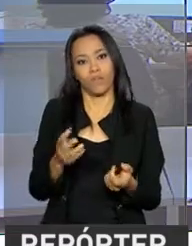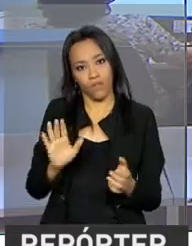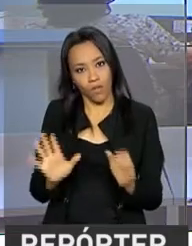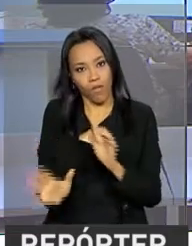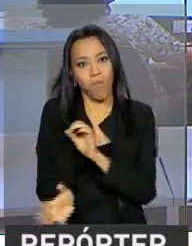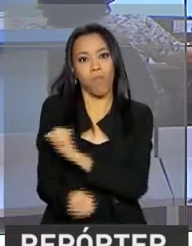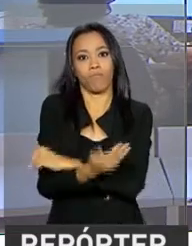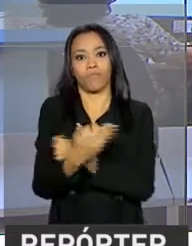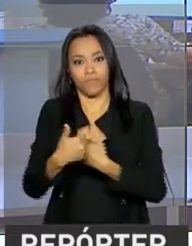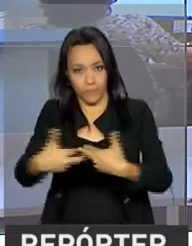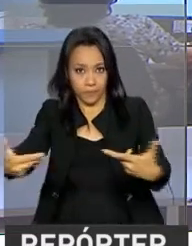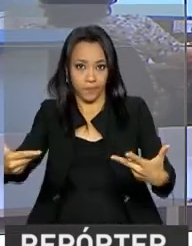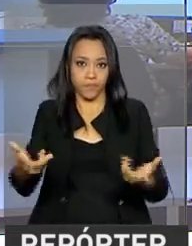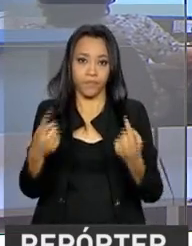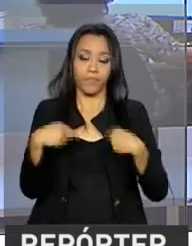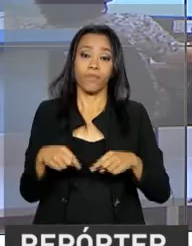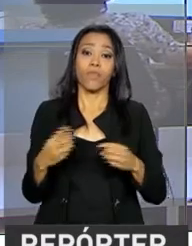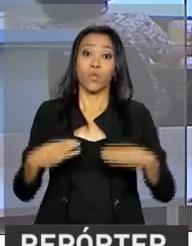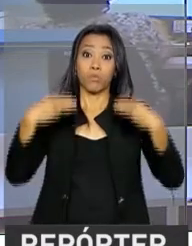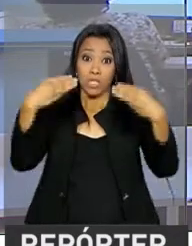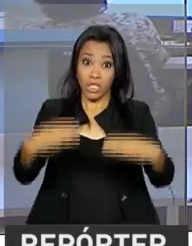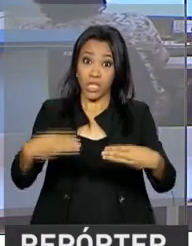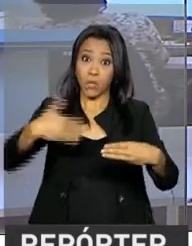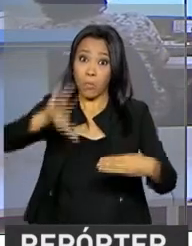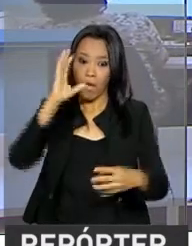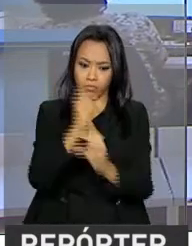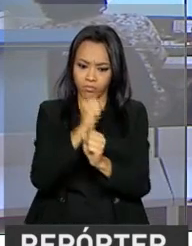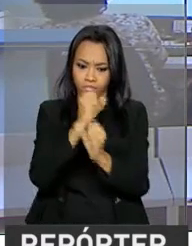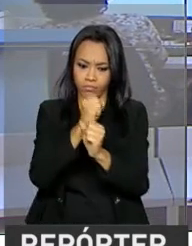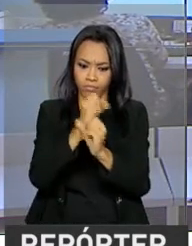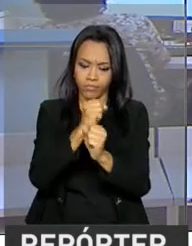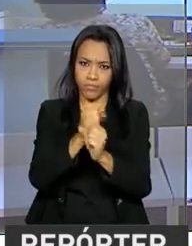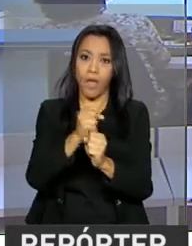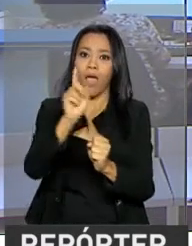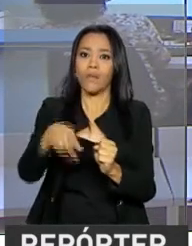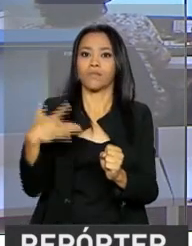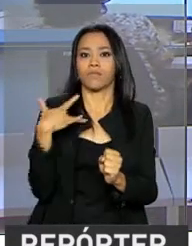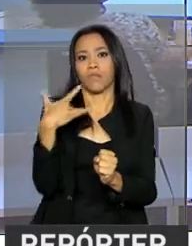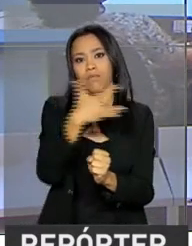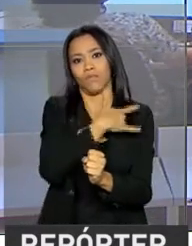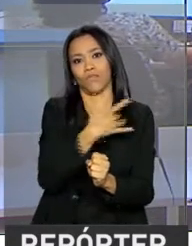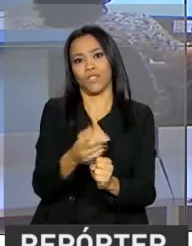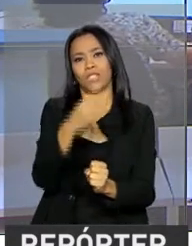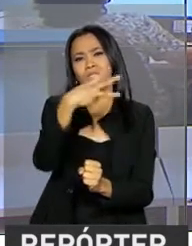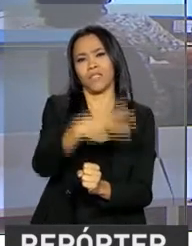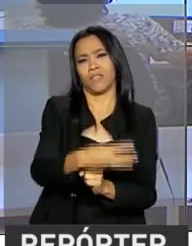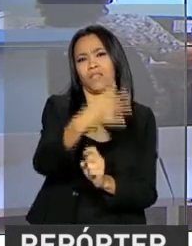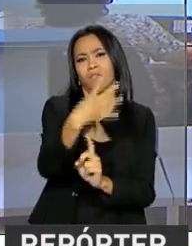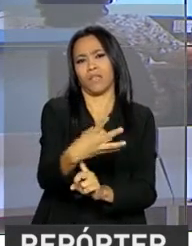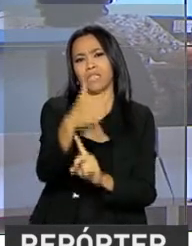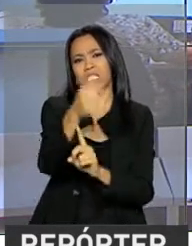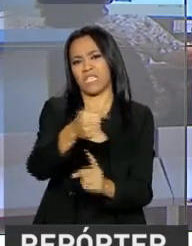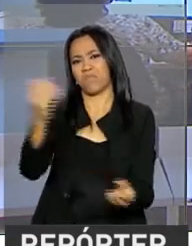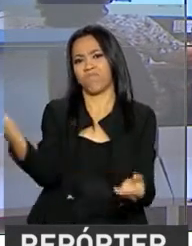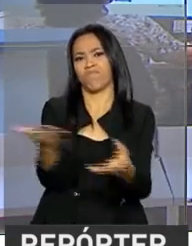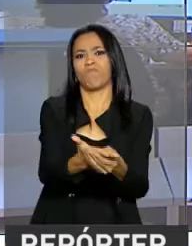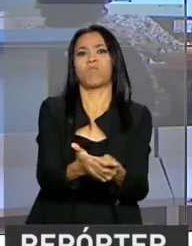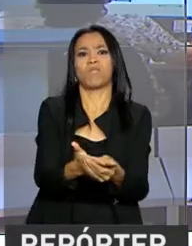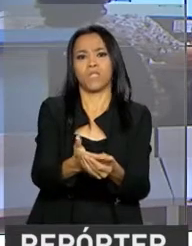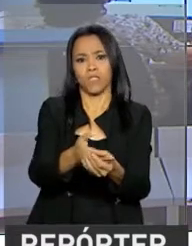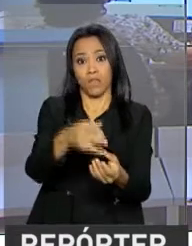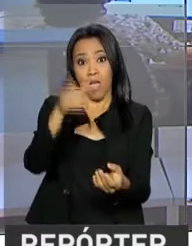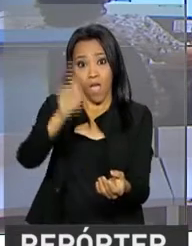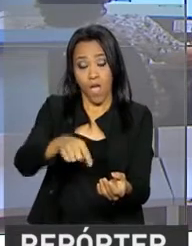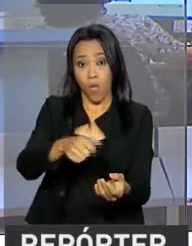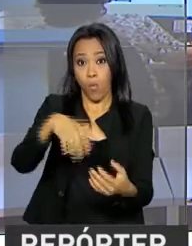o ministério com mais camadas de cotas foi o da saúde com 347 processos o maior valor